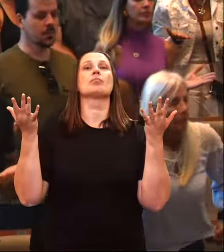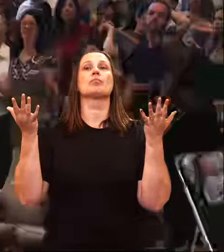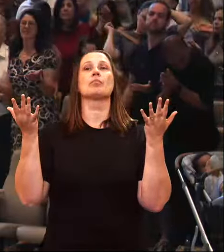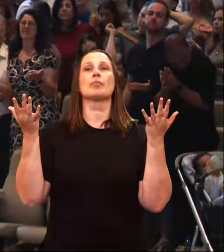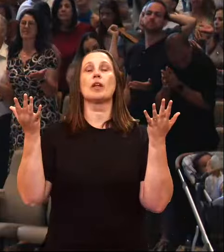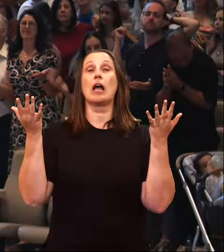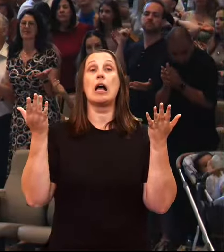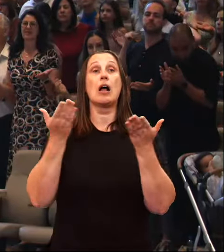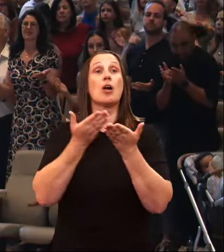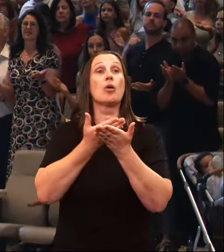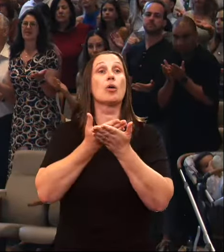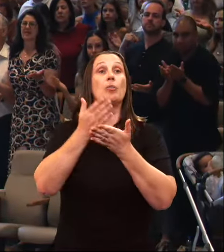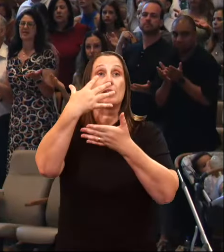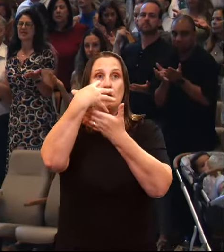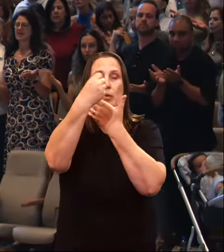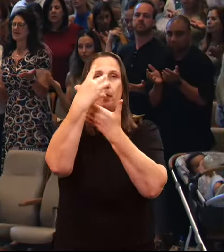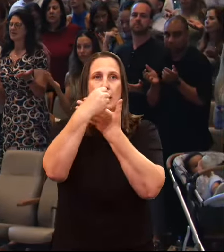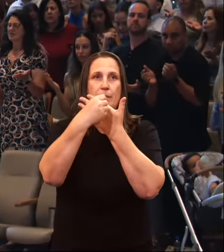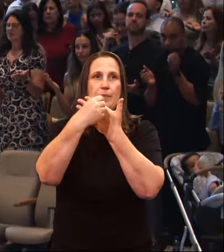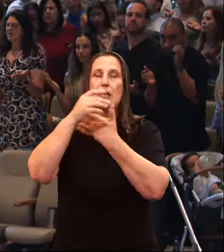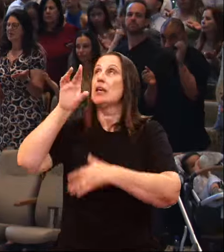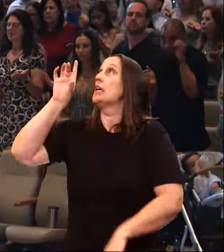Agora começa a falar assim: Deus,